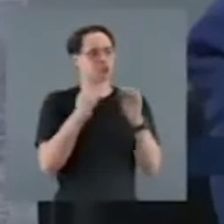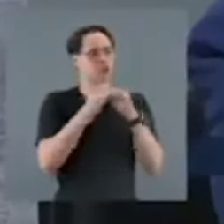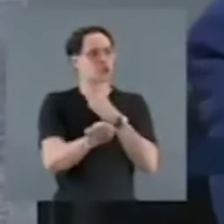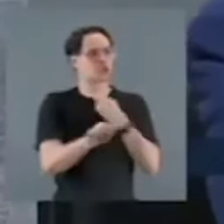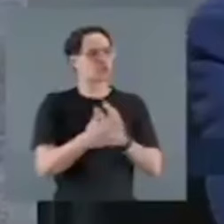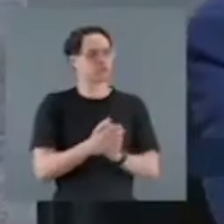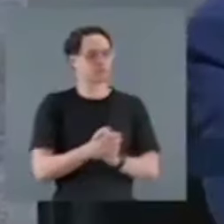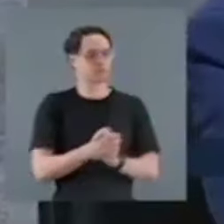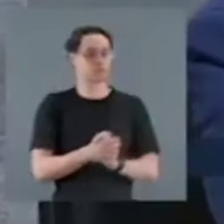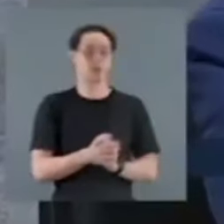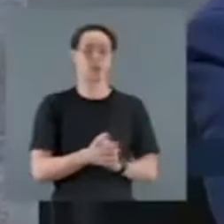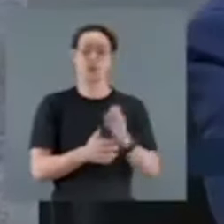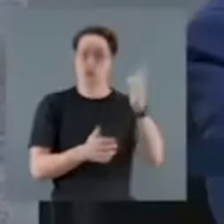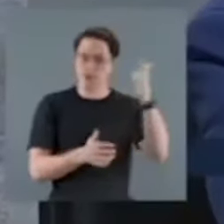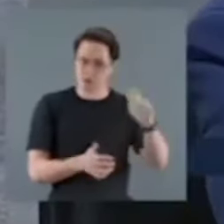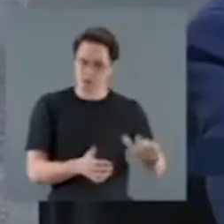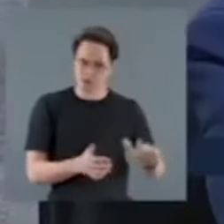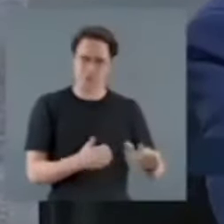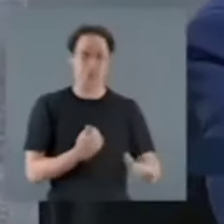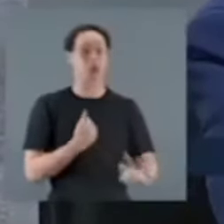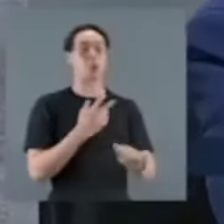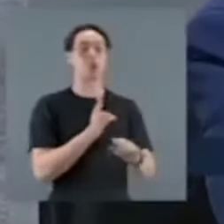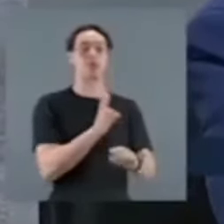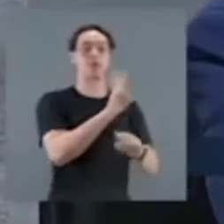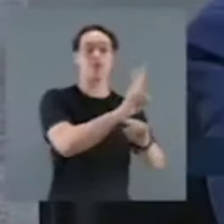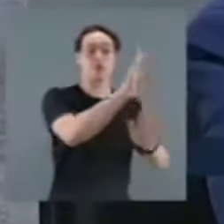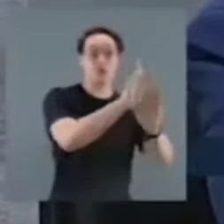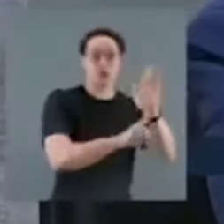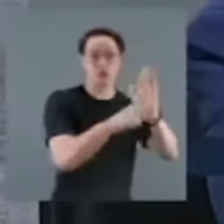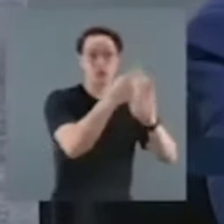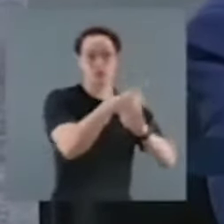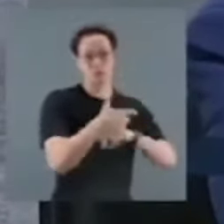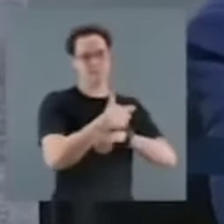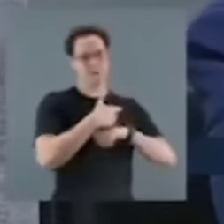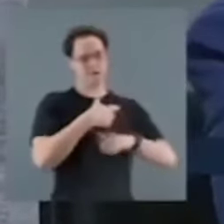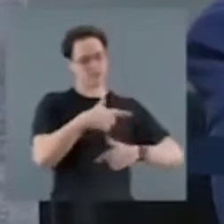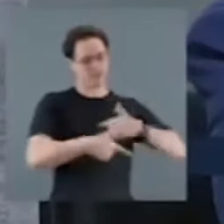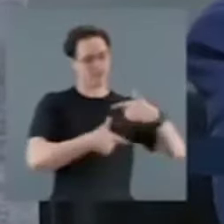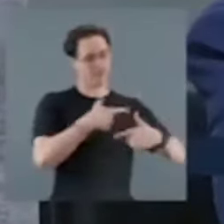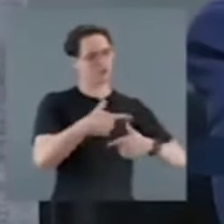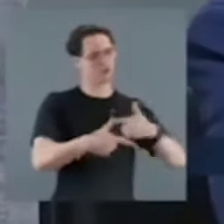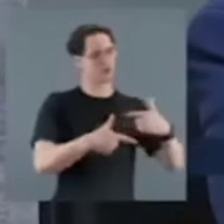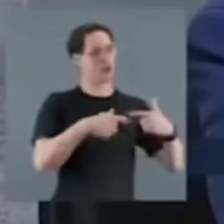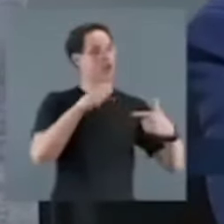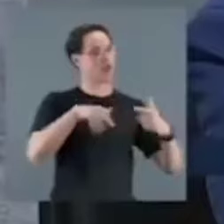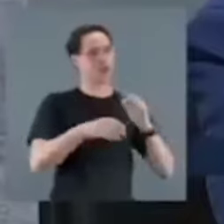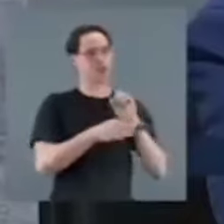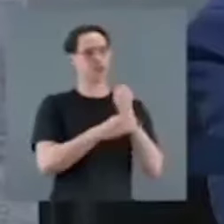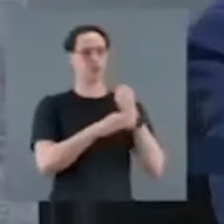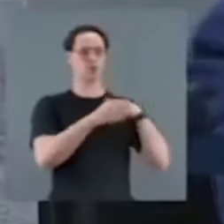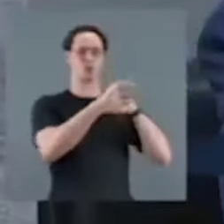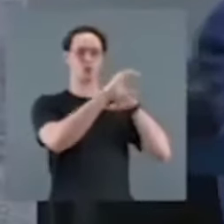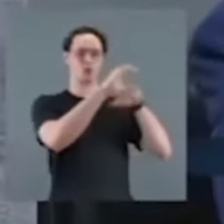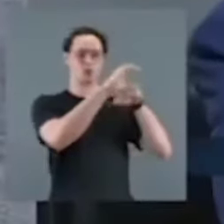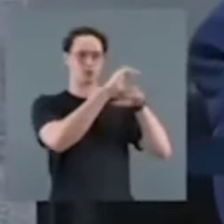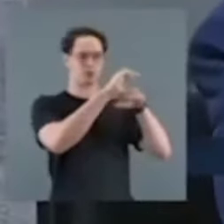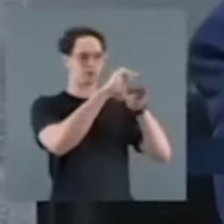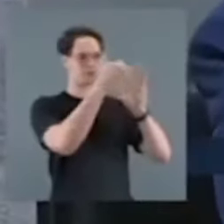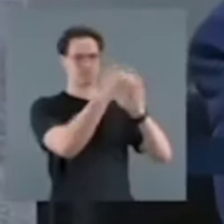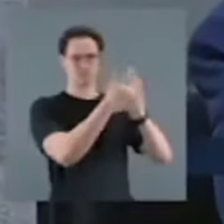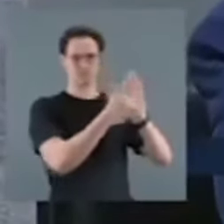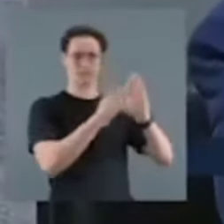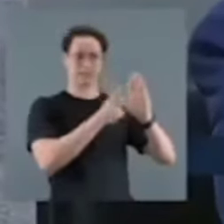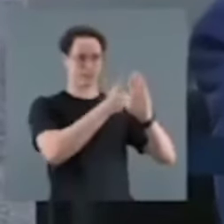Repito, eu defendo o direito de Vossa Senhoria atuar profissionalmente. Essa garantia é uma garantia constitucional e por esse parlamentar vai ser defendida